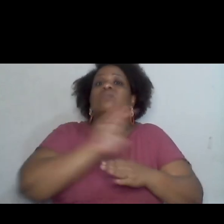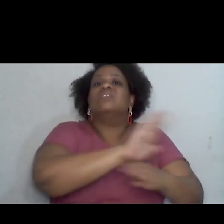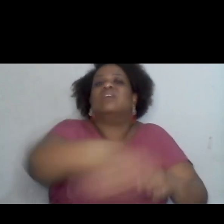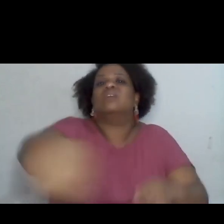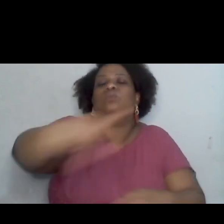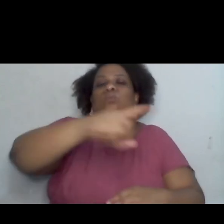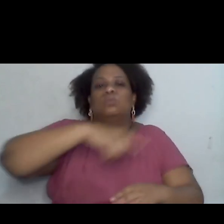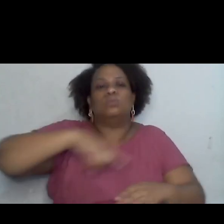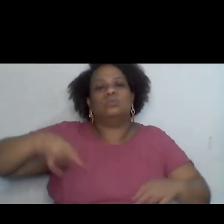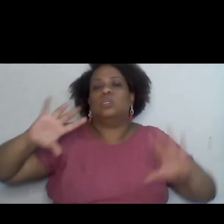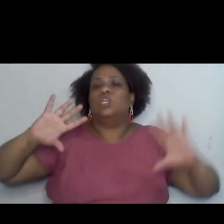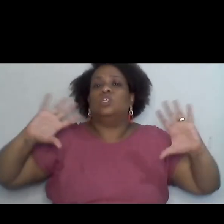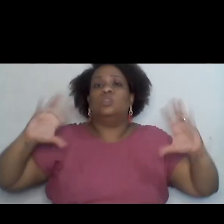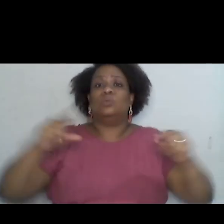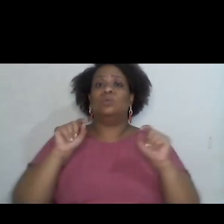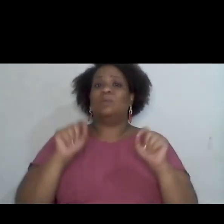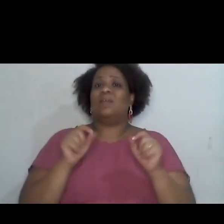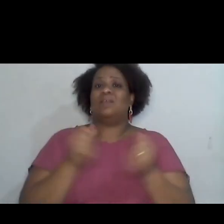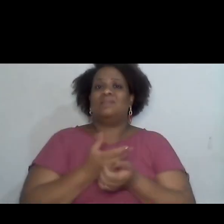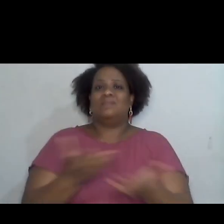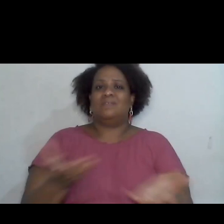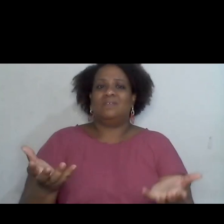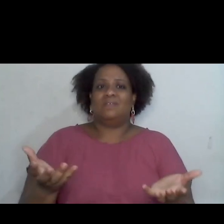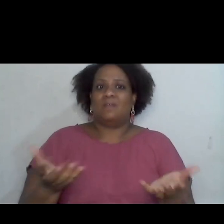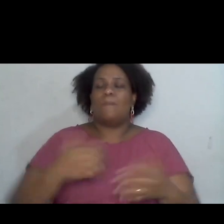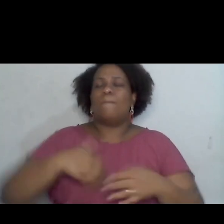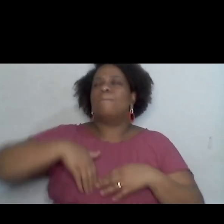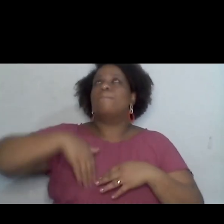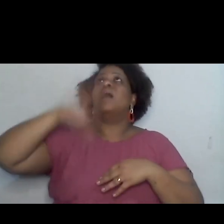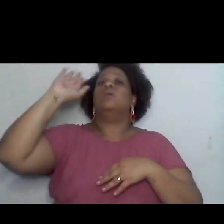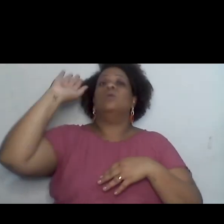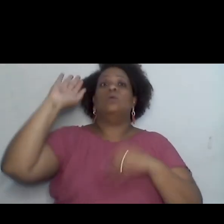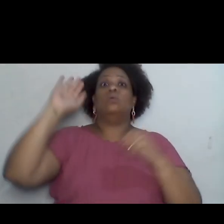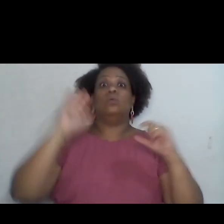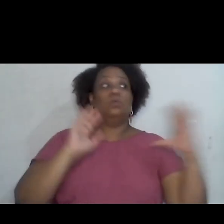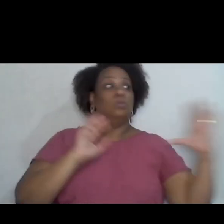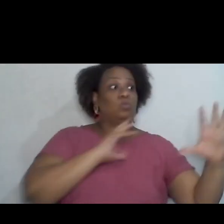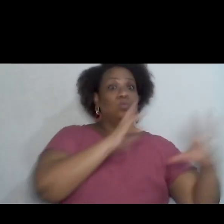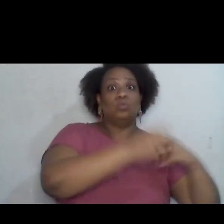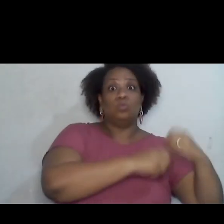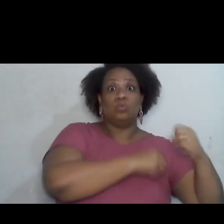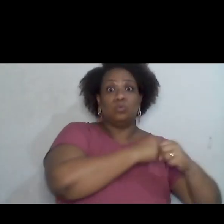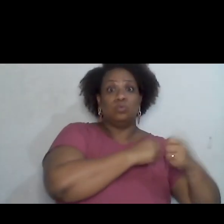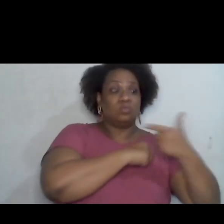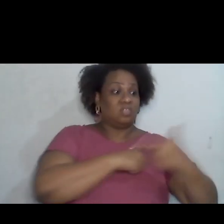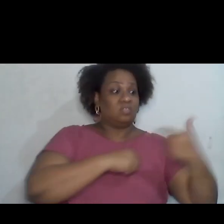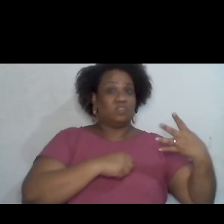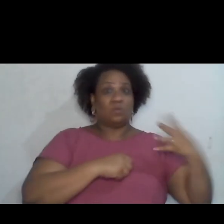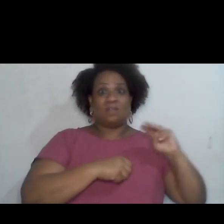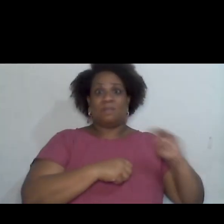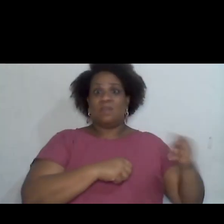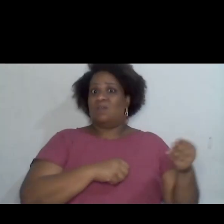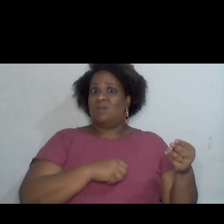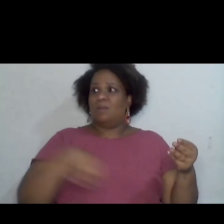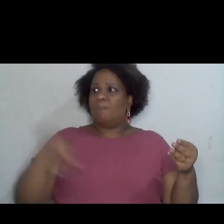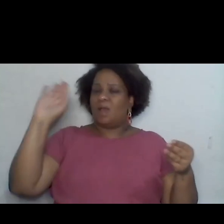Ele é totalmente para isso. Ele é maior que o nosso orçamento todo de 224 milhões. Só